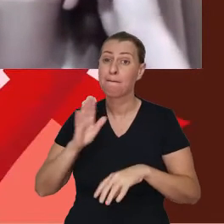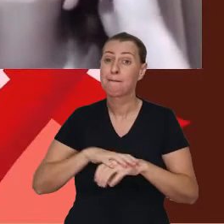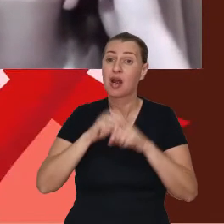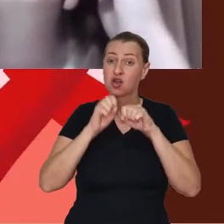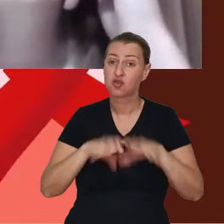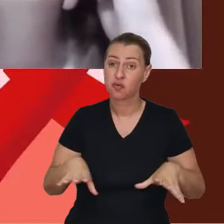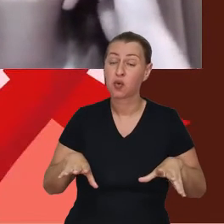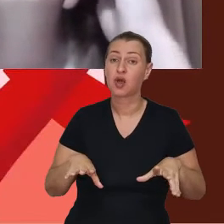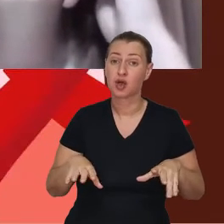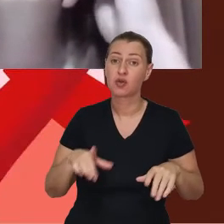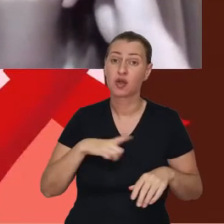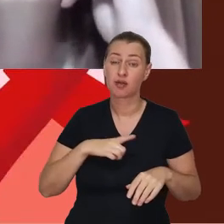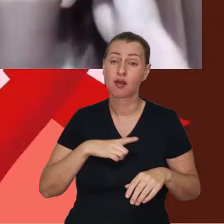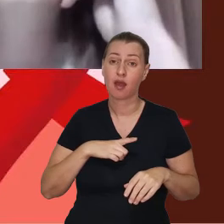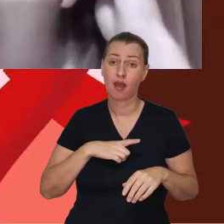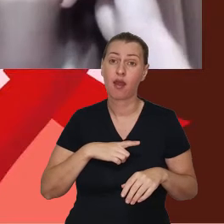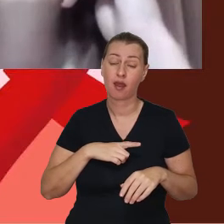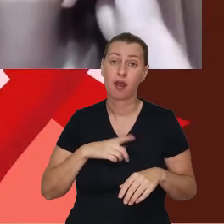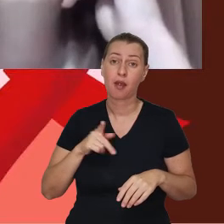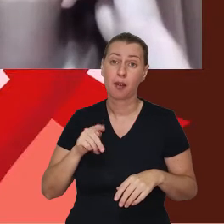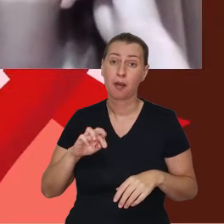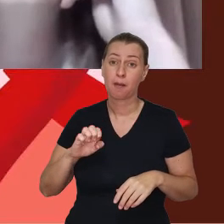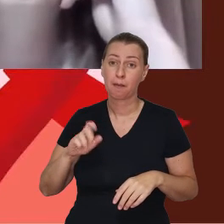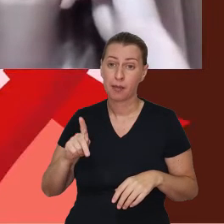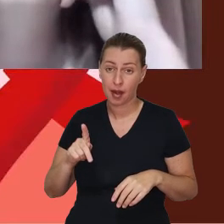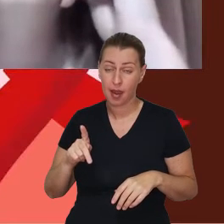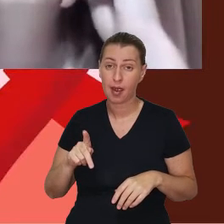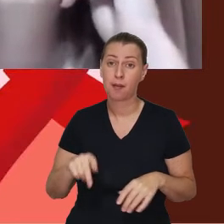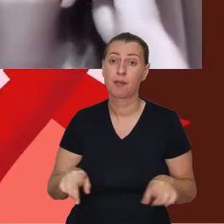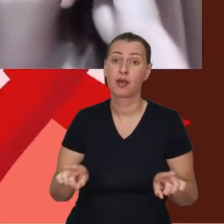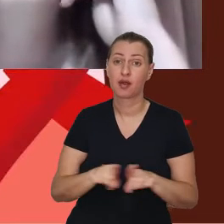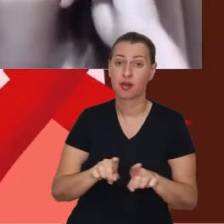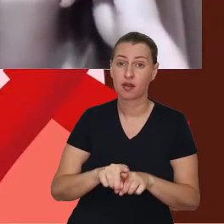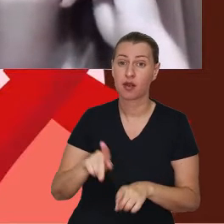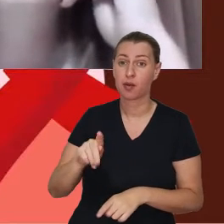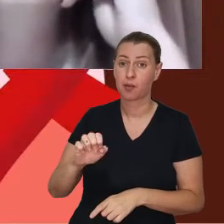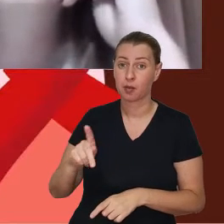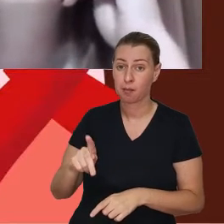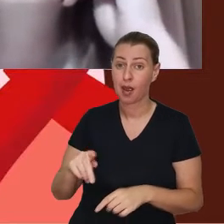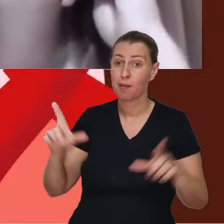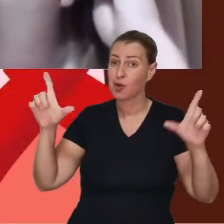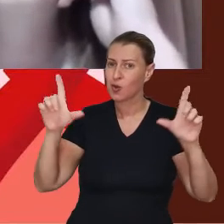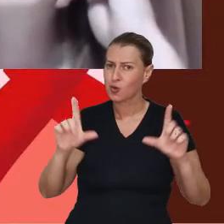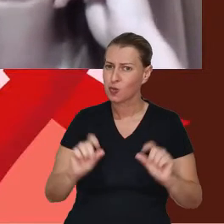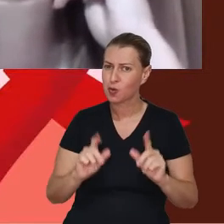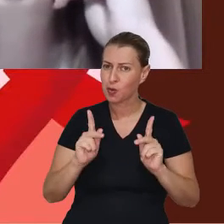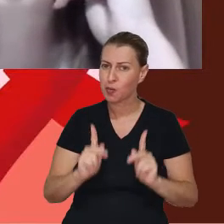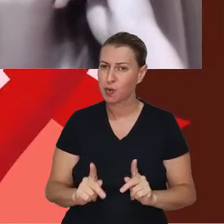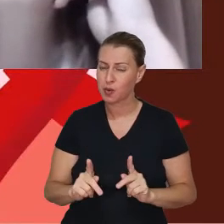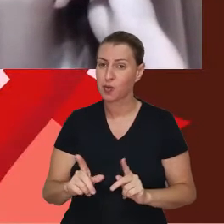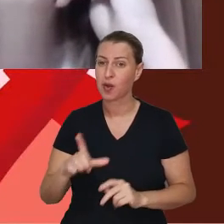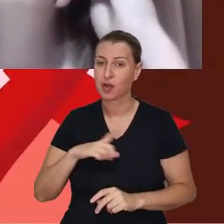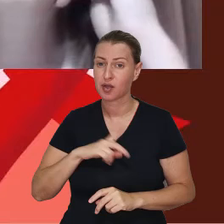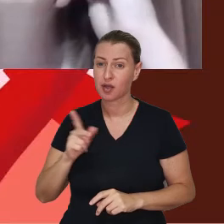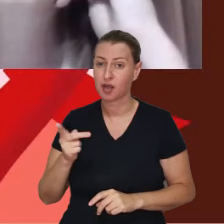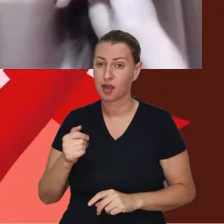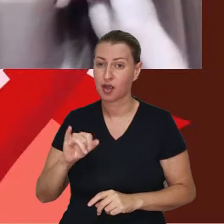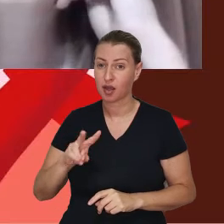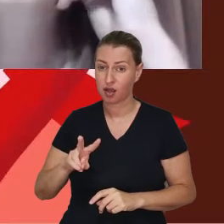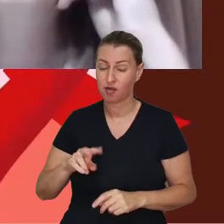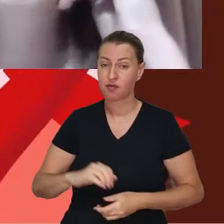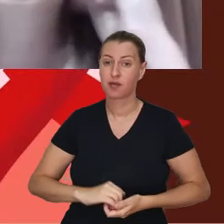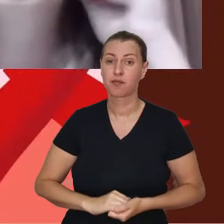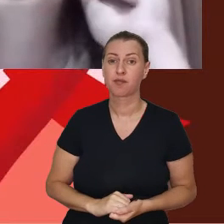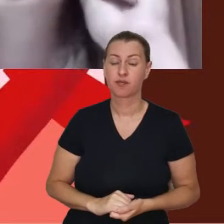respeito disso e, quem sabe, vai impactando também na redução de número de novos casos que possam vir a